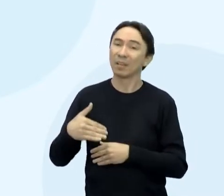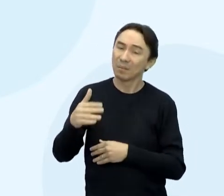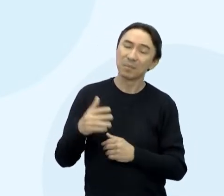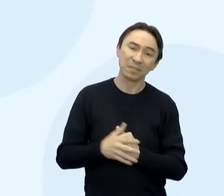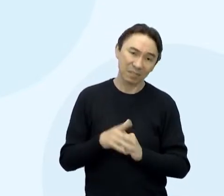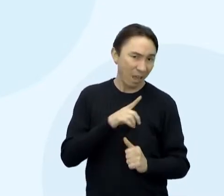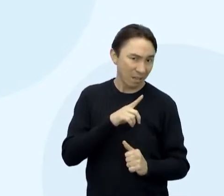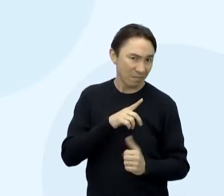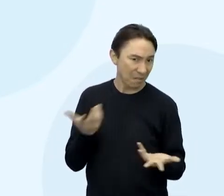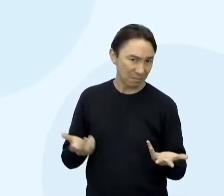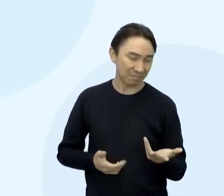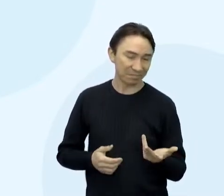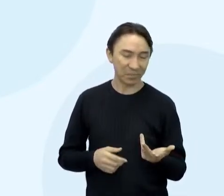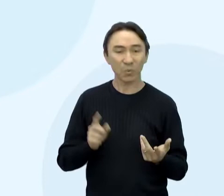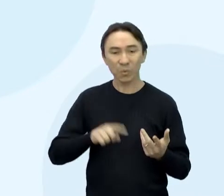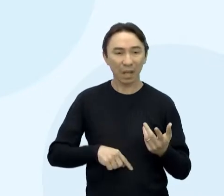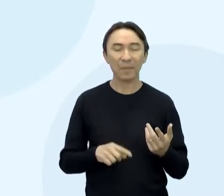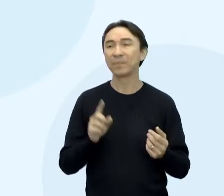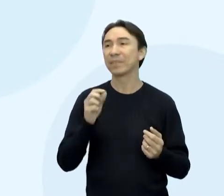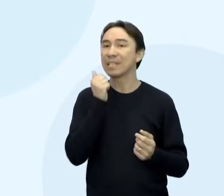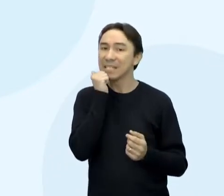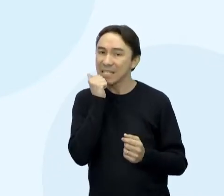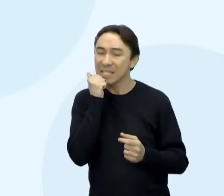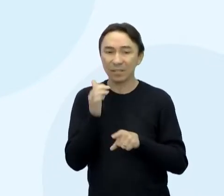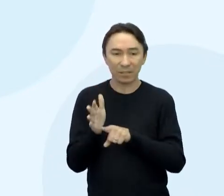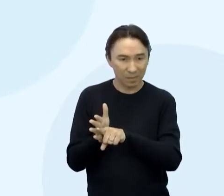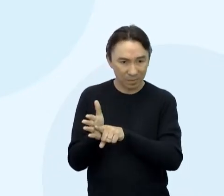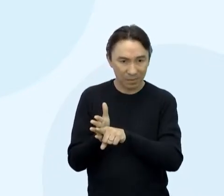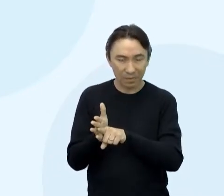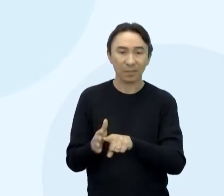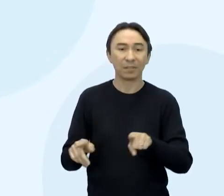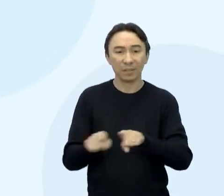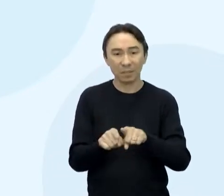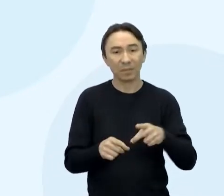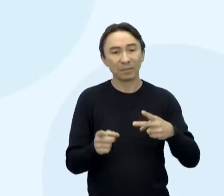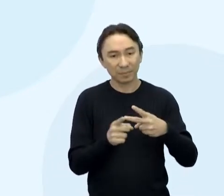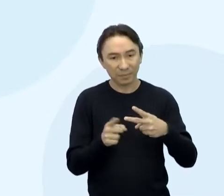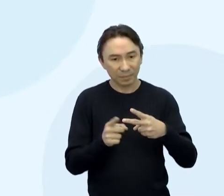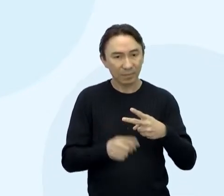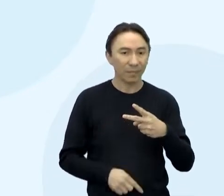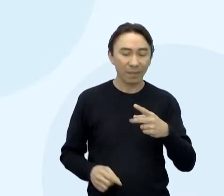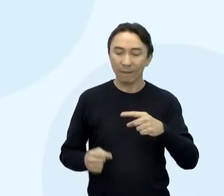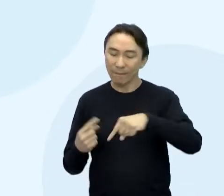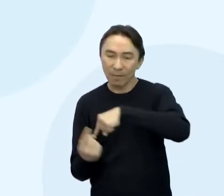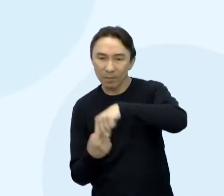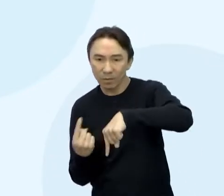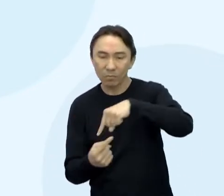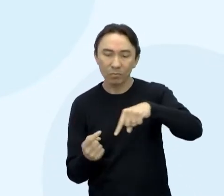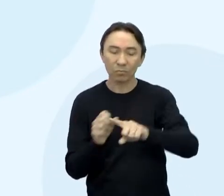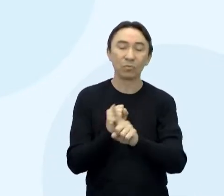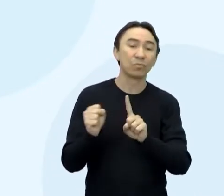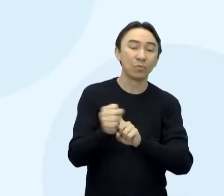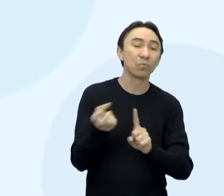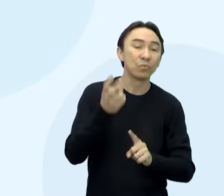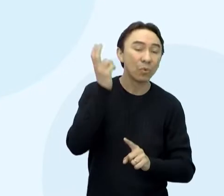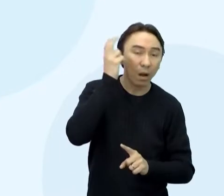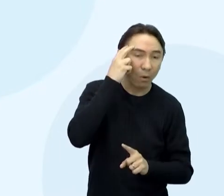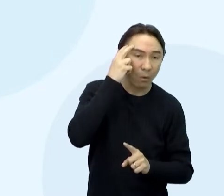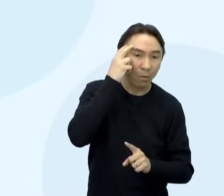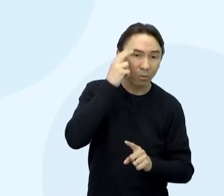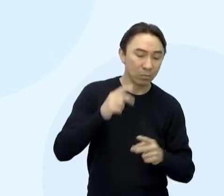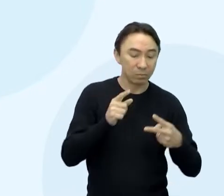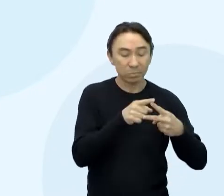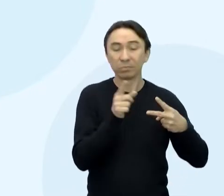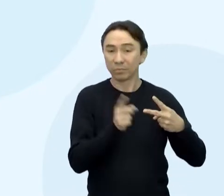investigação científica e o eixo de mediação e intervenção sociocultural. Ele vai estar presente não só na nossa aula de hoje,